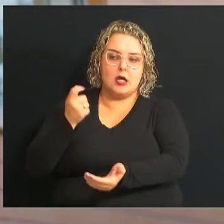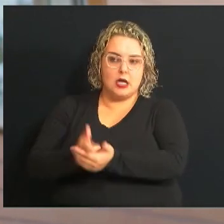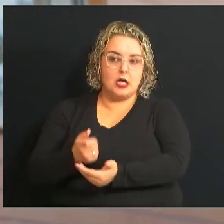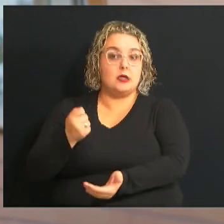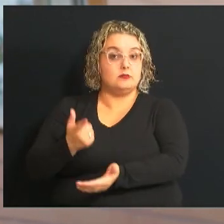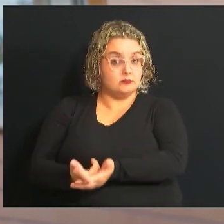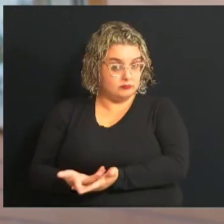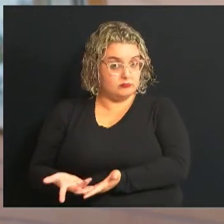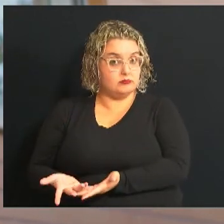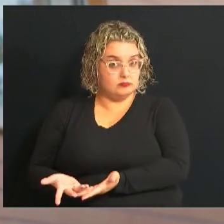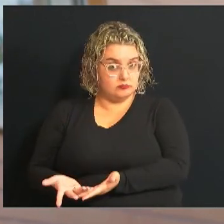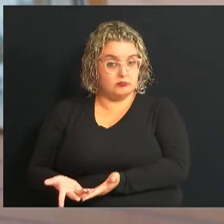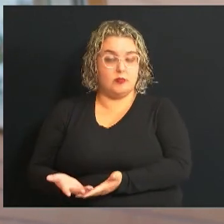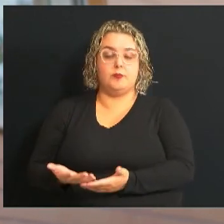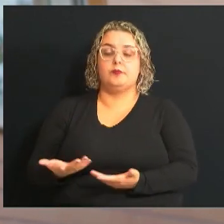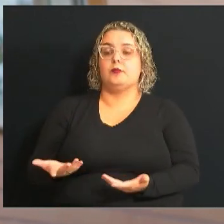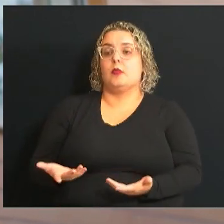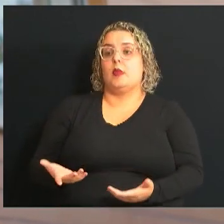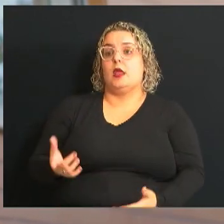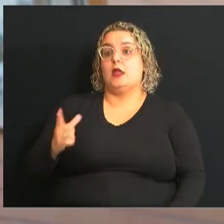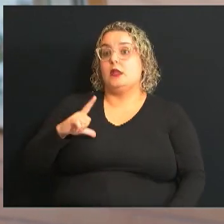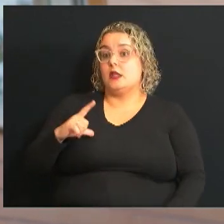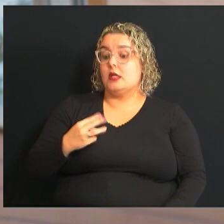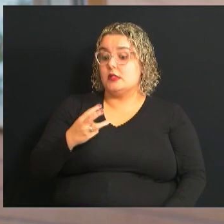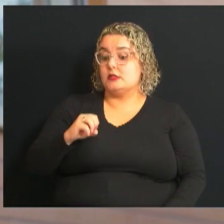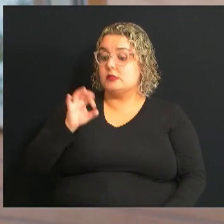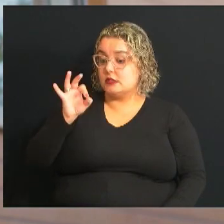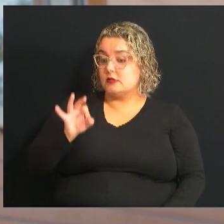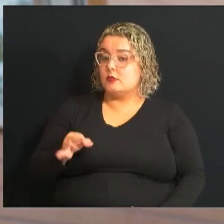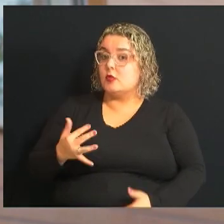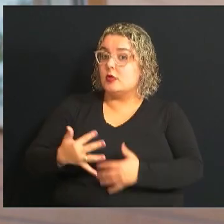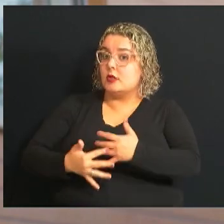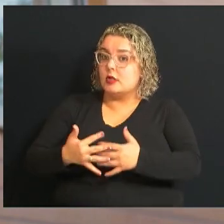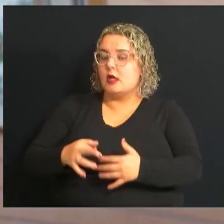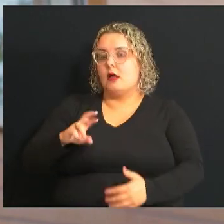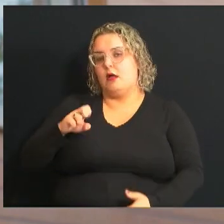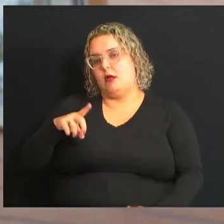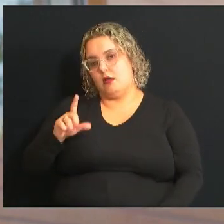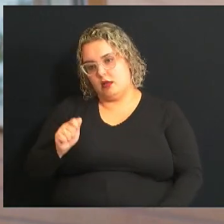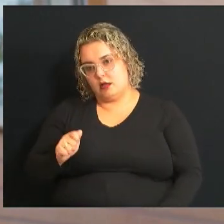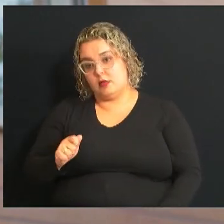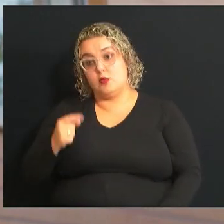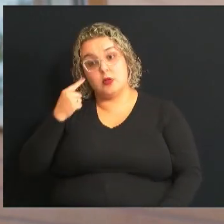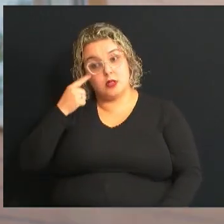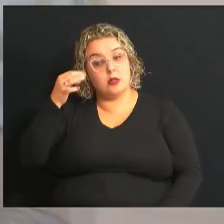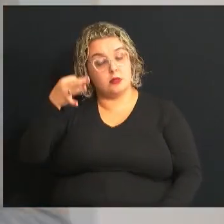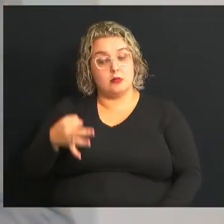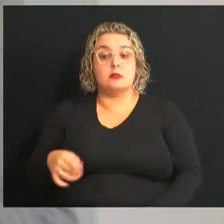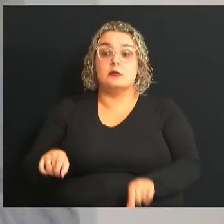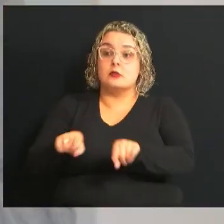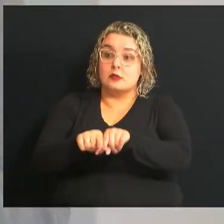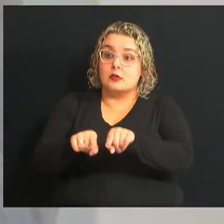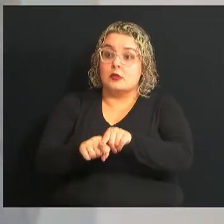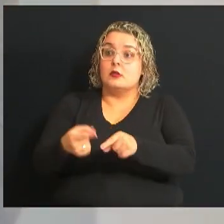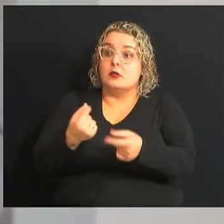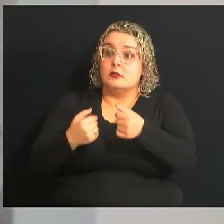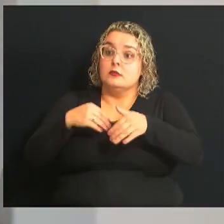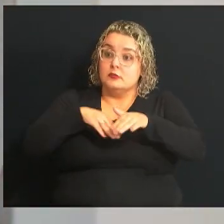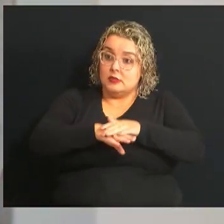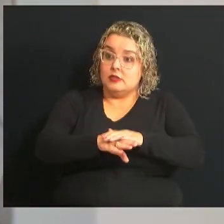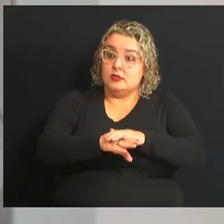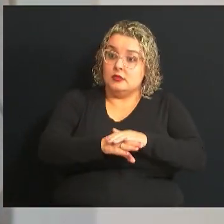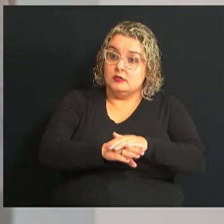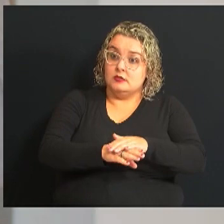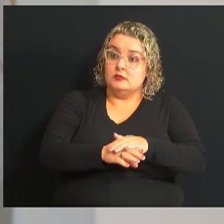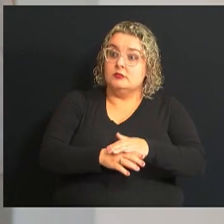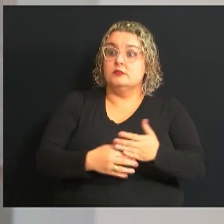você comprometer esses 30% da sua renda, o ideal seria que a pessoa também tivesse uma reserva para